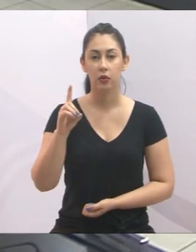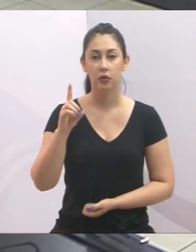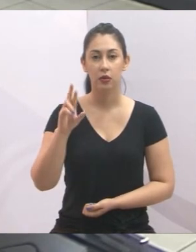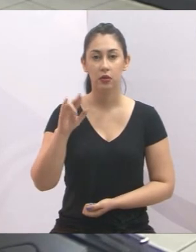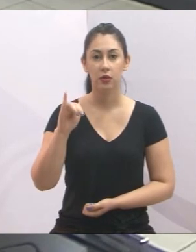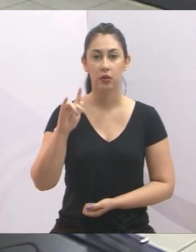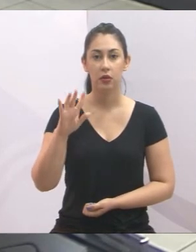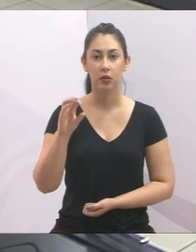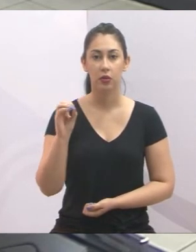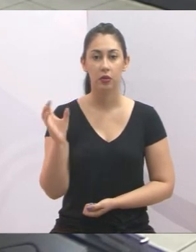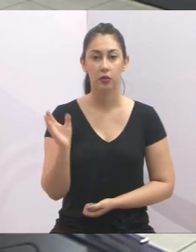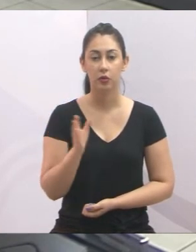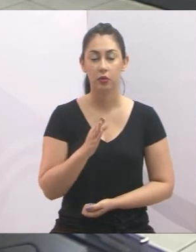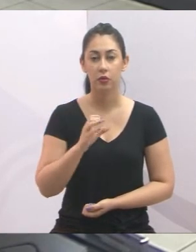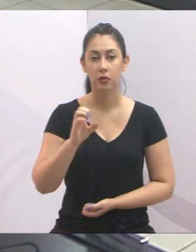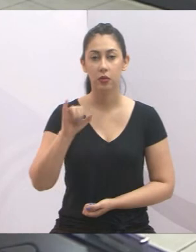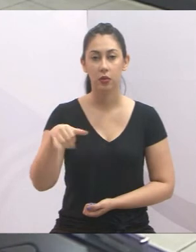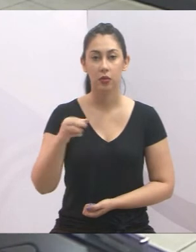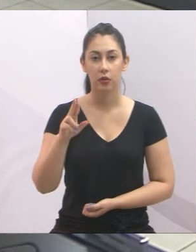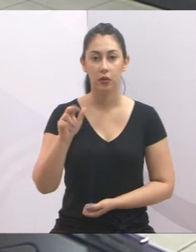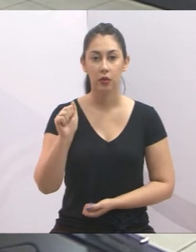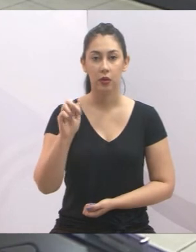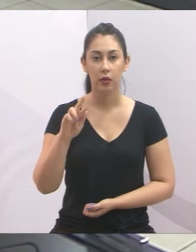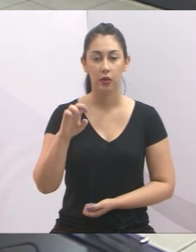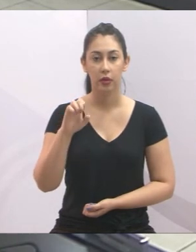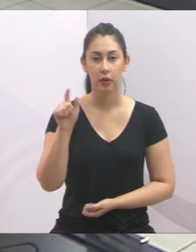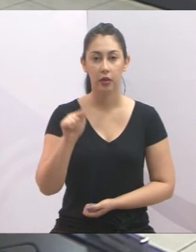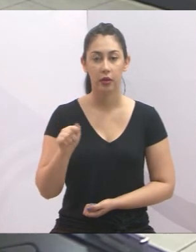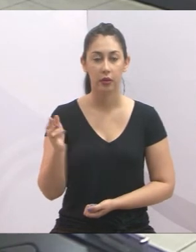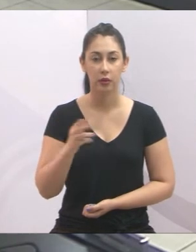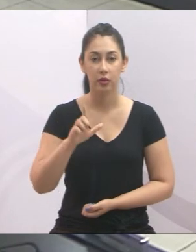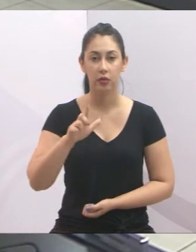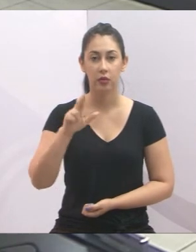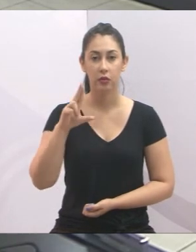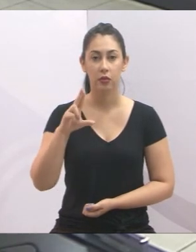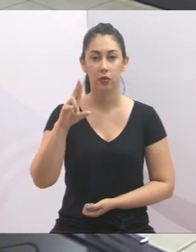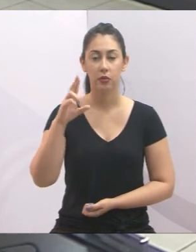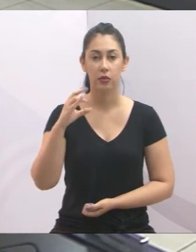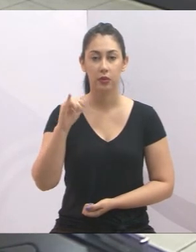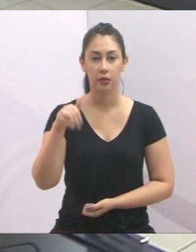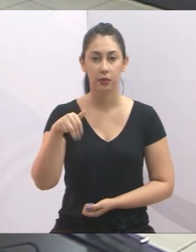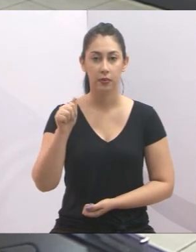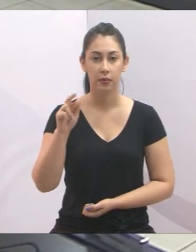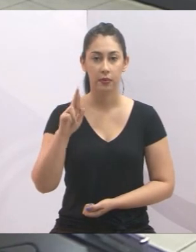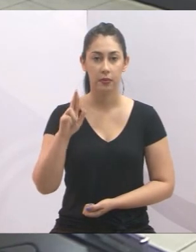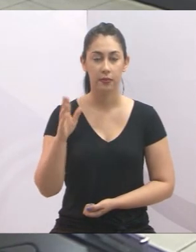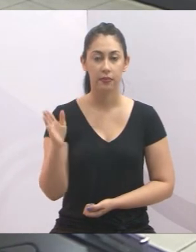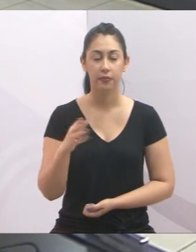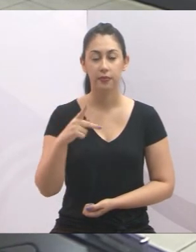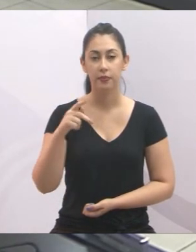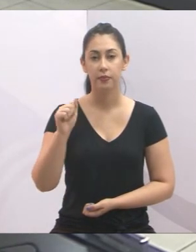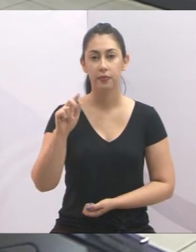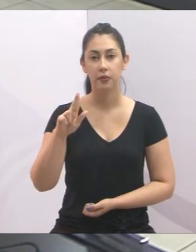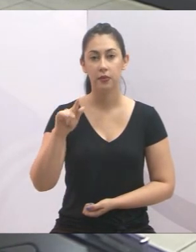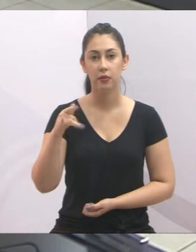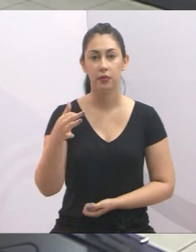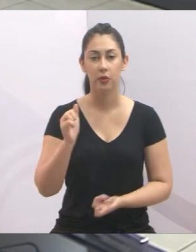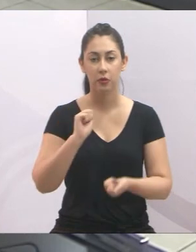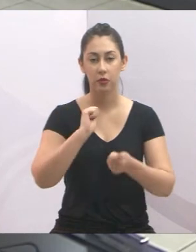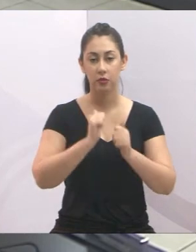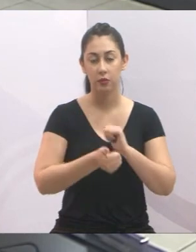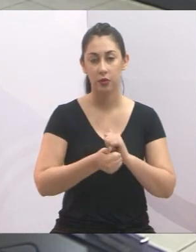Salomão, Juarez Araújo, Lucimar Ponciano, Paulinho do